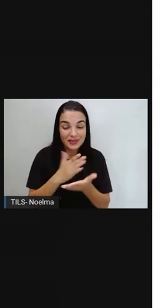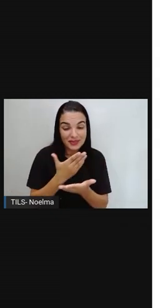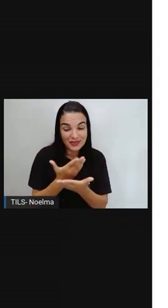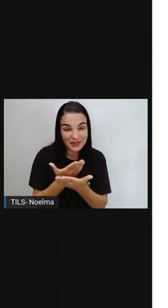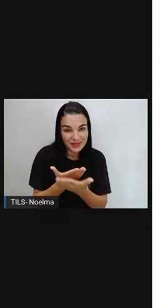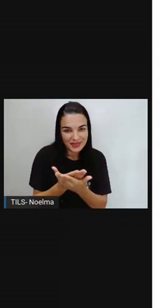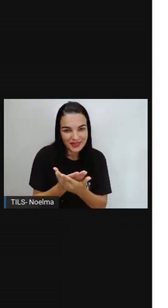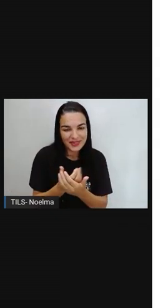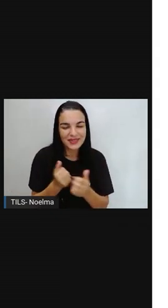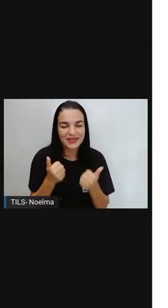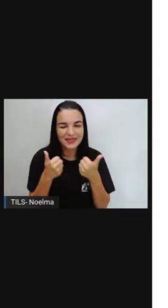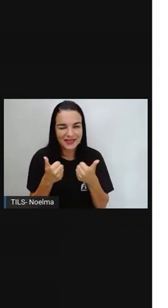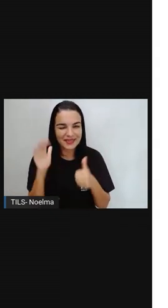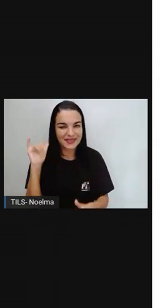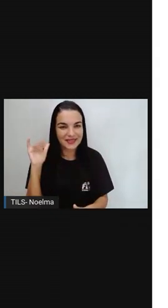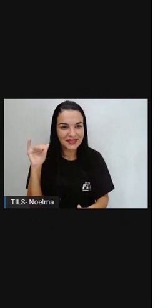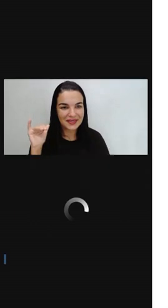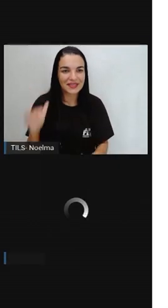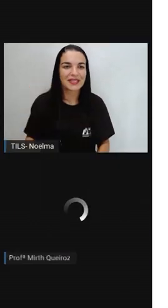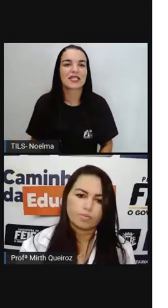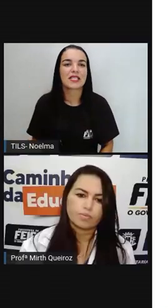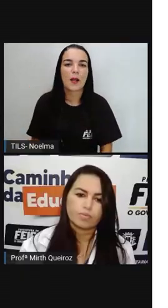aí. Até mais!